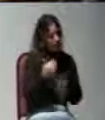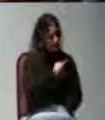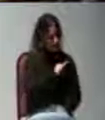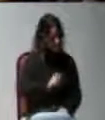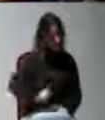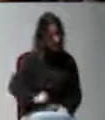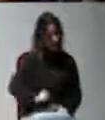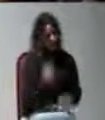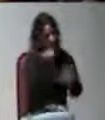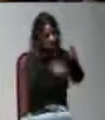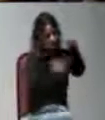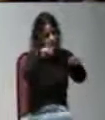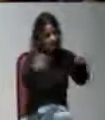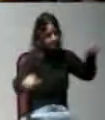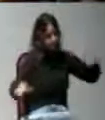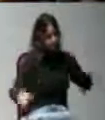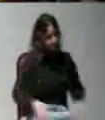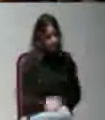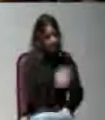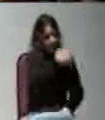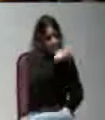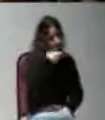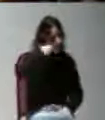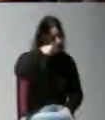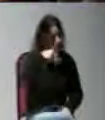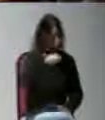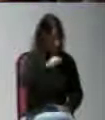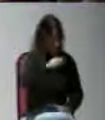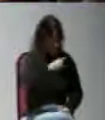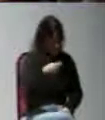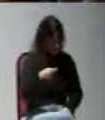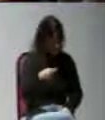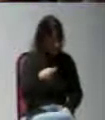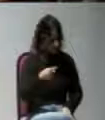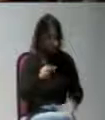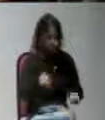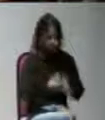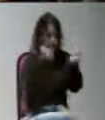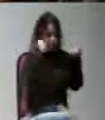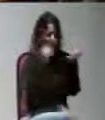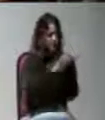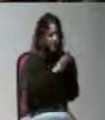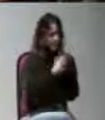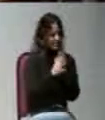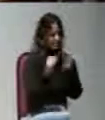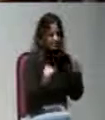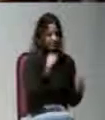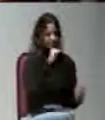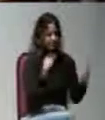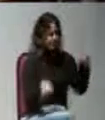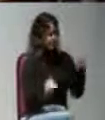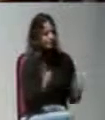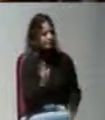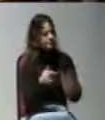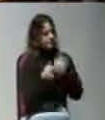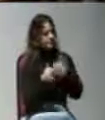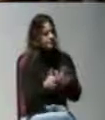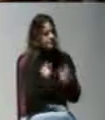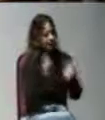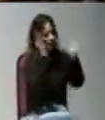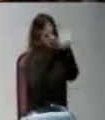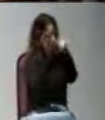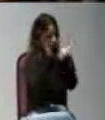indivíduo. O marxismo, por sua vez, rompe com esse preconceito ao apontar para a existência das classes